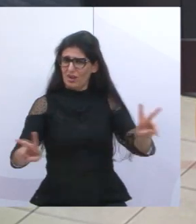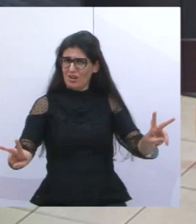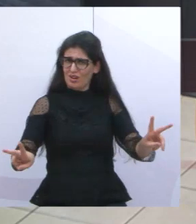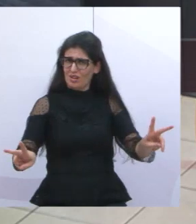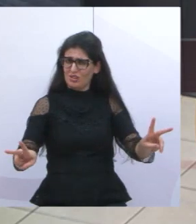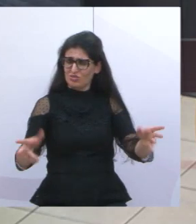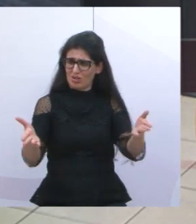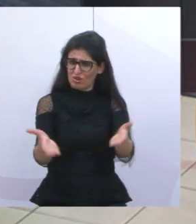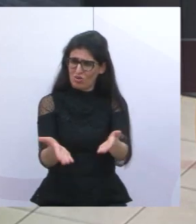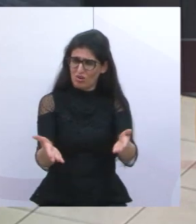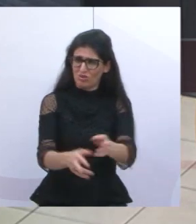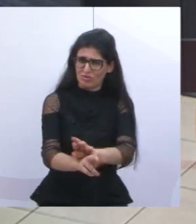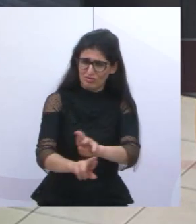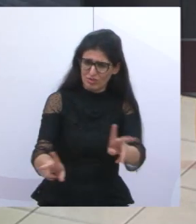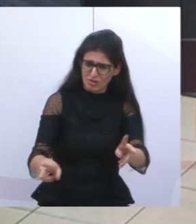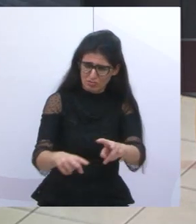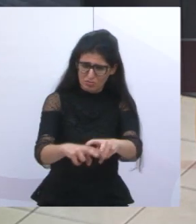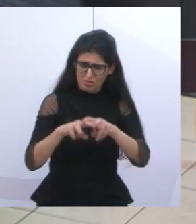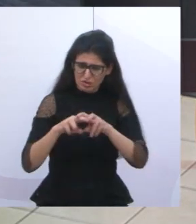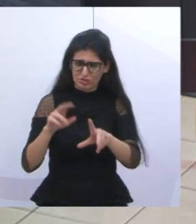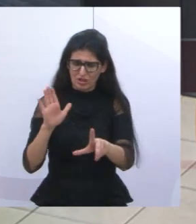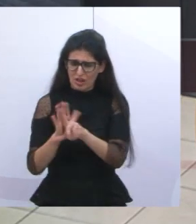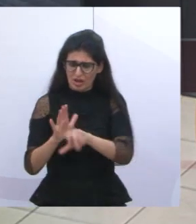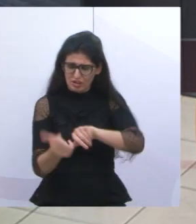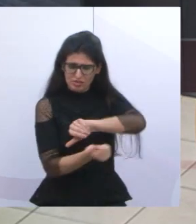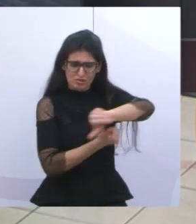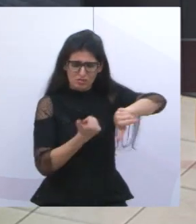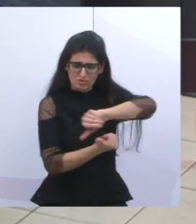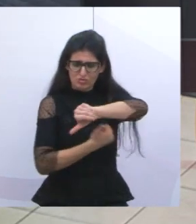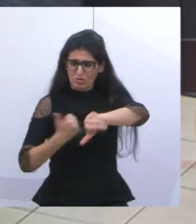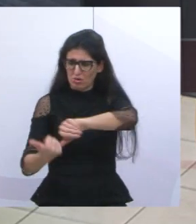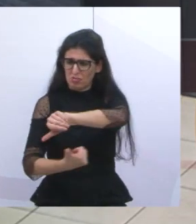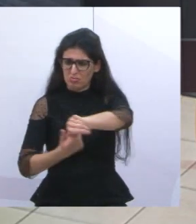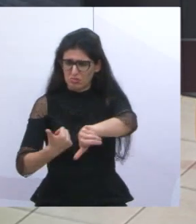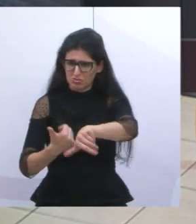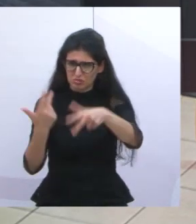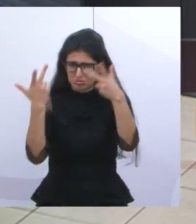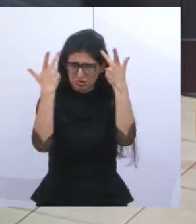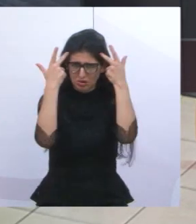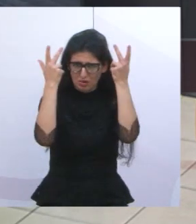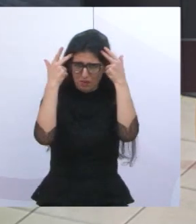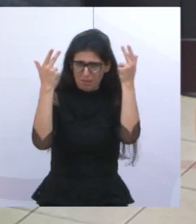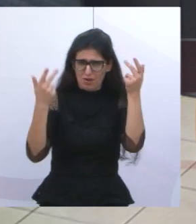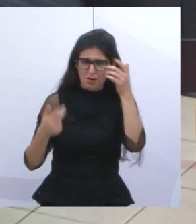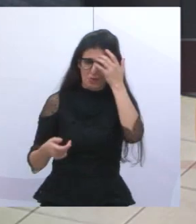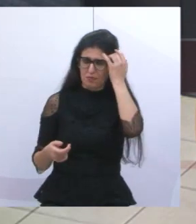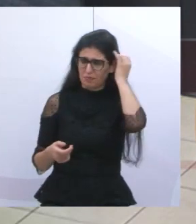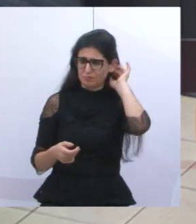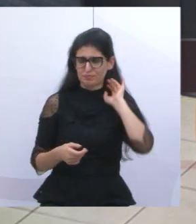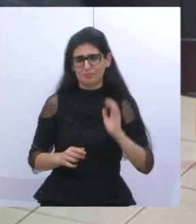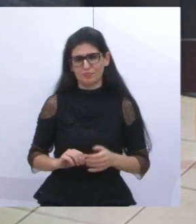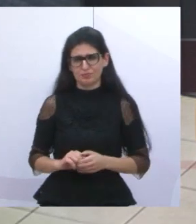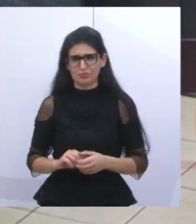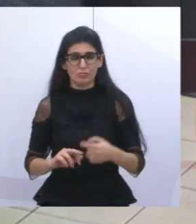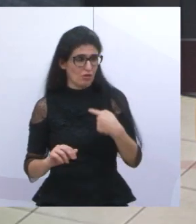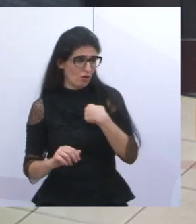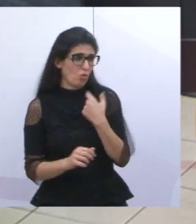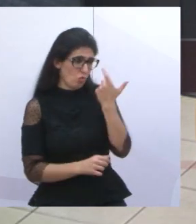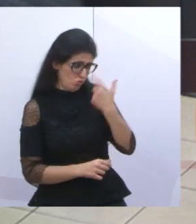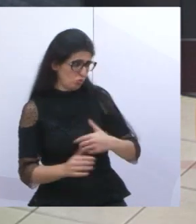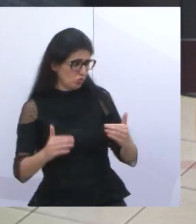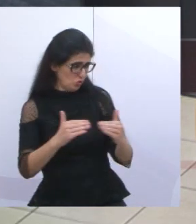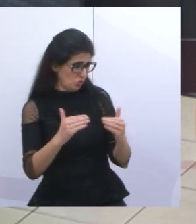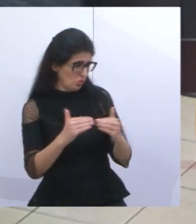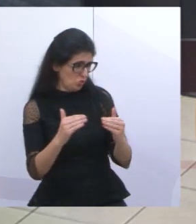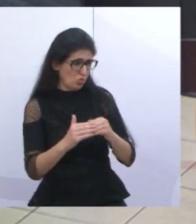por isso que as leis elas têm que ser constantemente alteradas. O vereador Arildo, eu vou conceder concordo com o que você está falando,